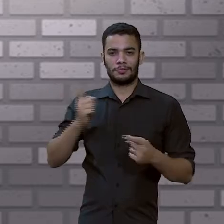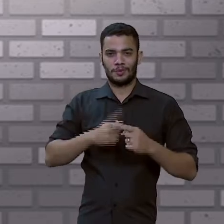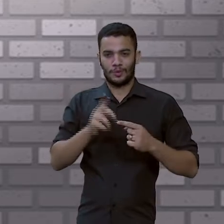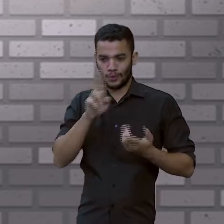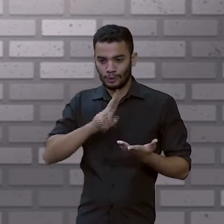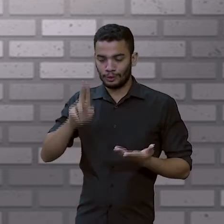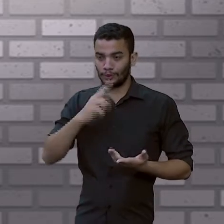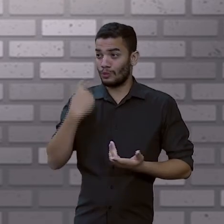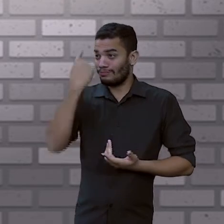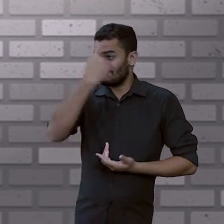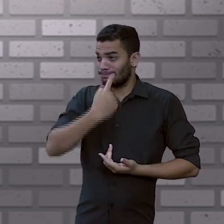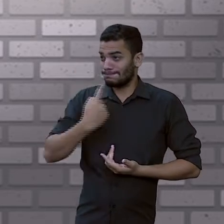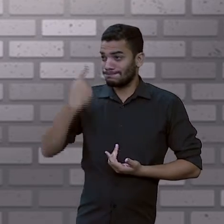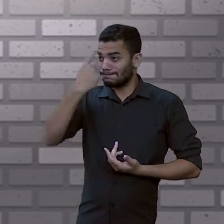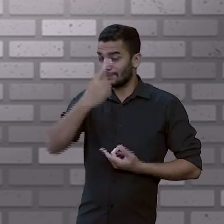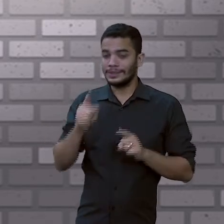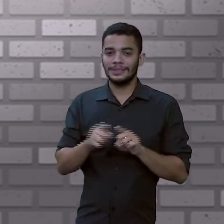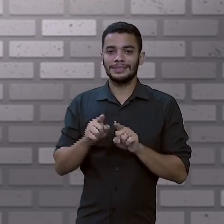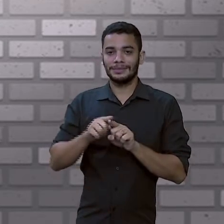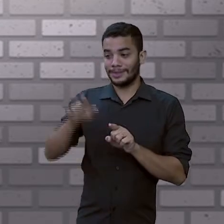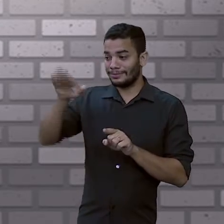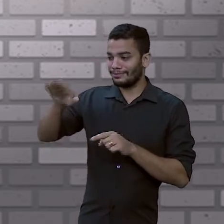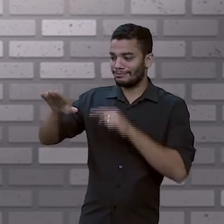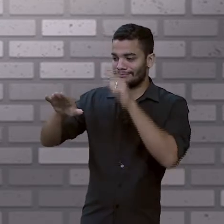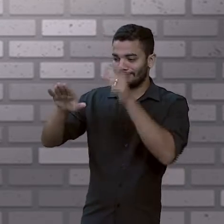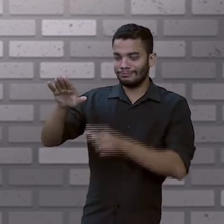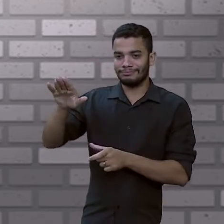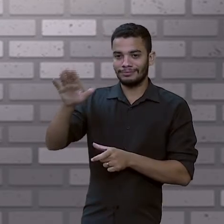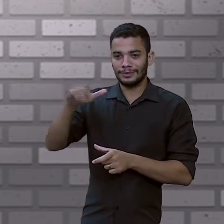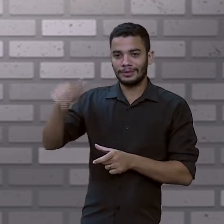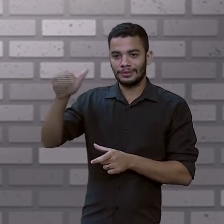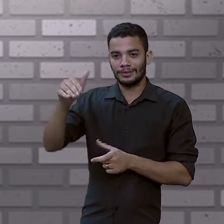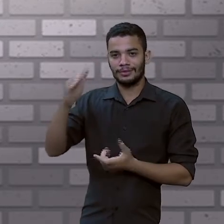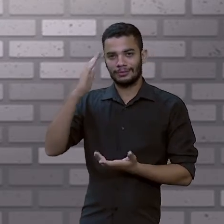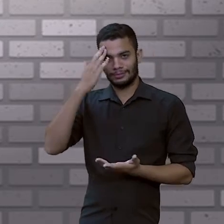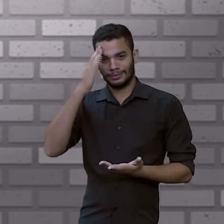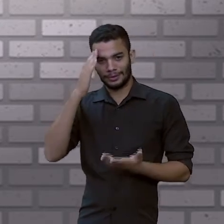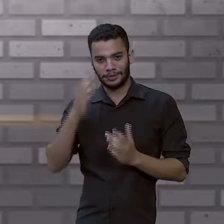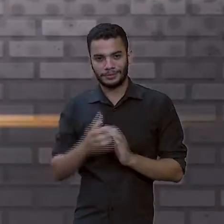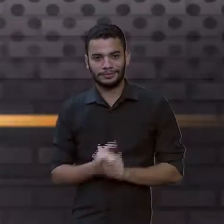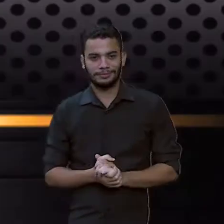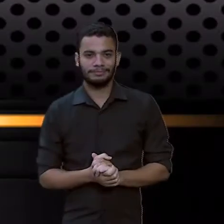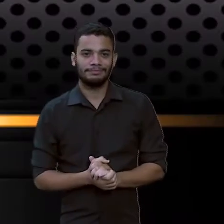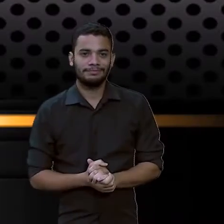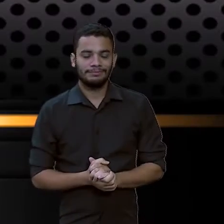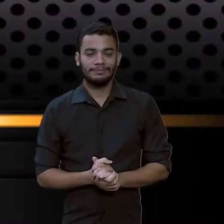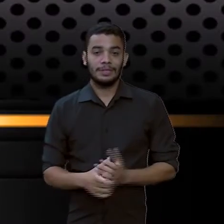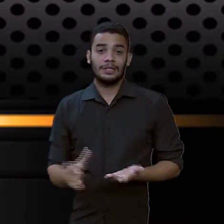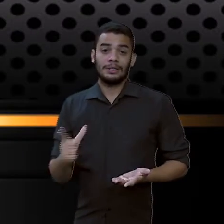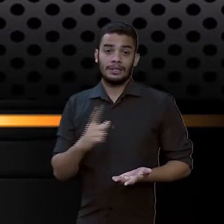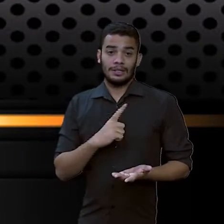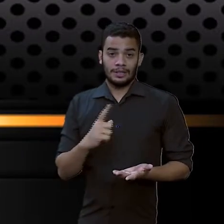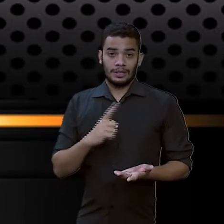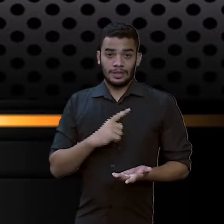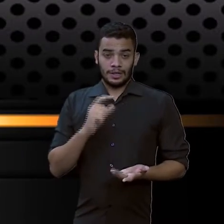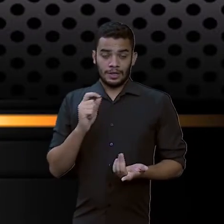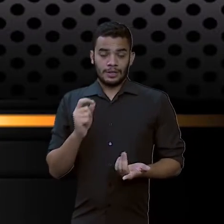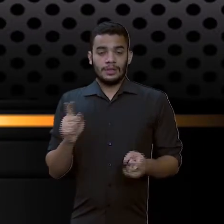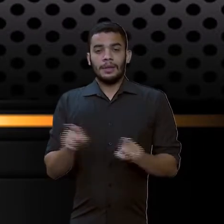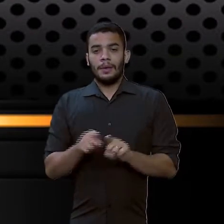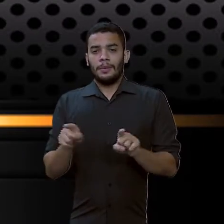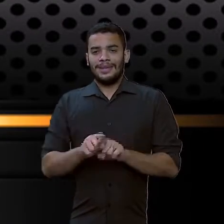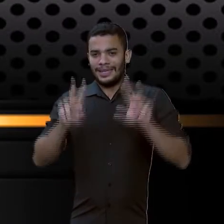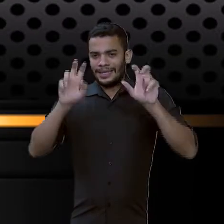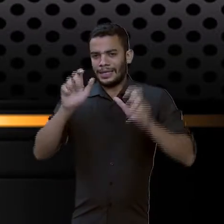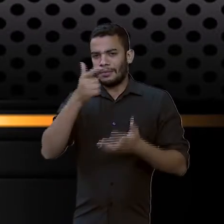mãos. Isso é a linguagem mista. Chegamos ao nosso próximo conteúdo, linguagem formal e